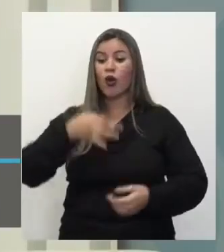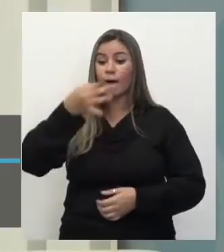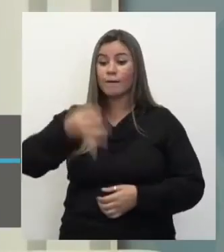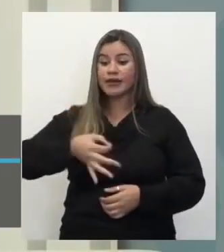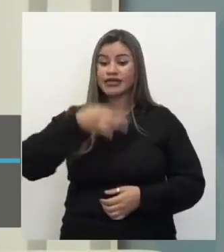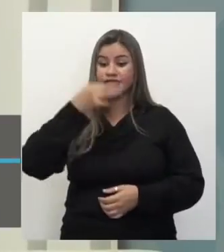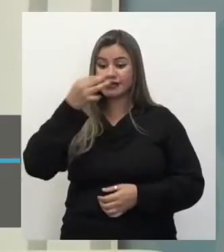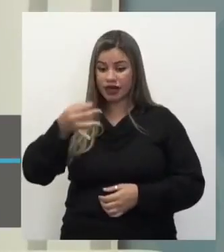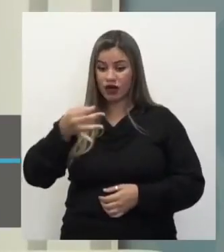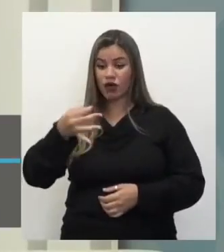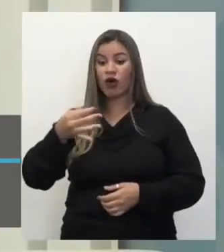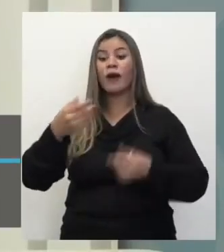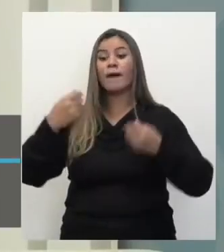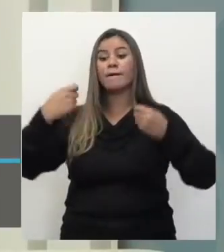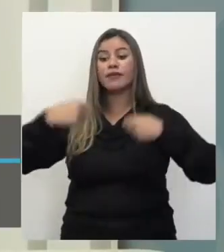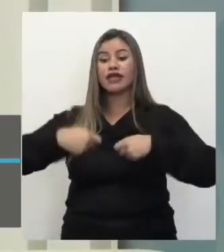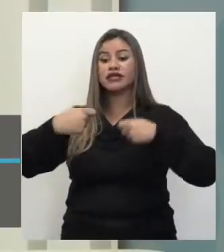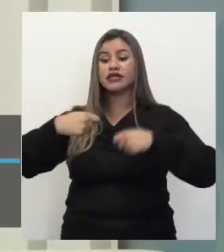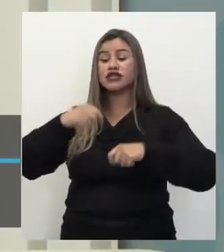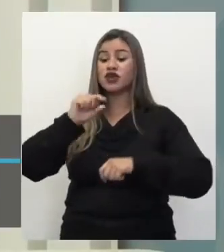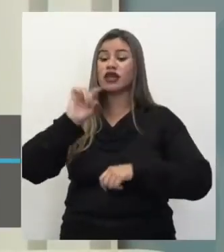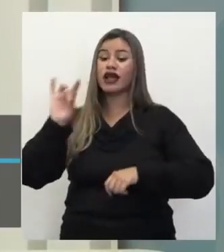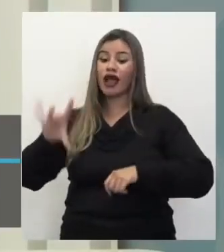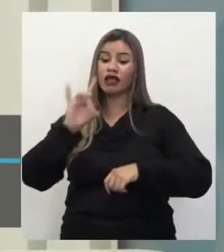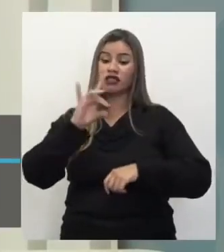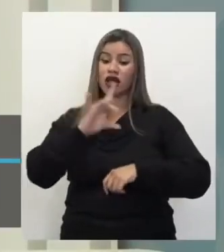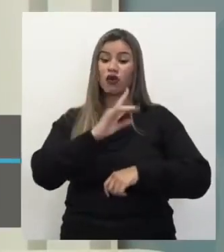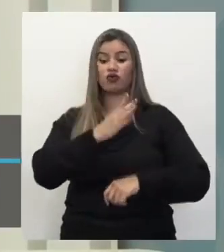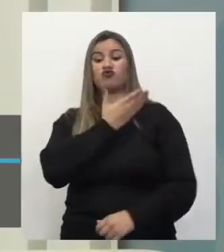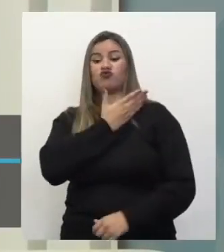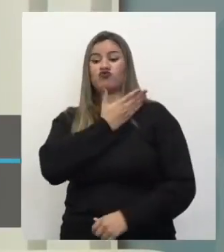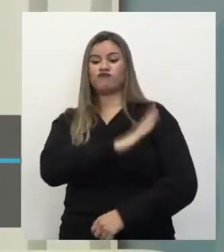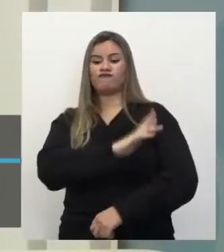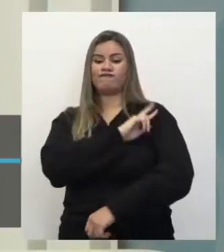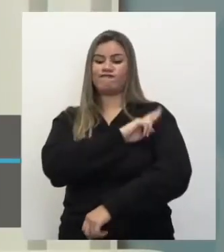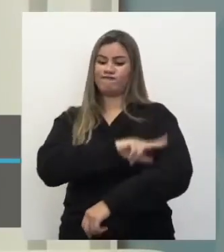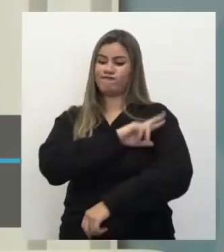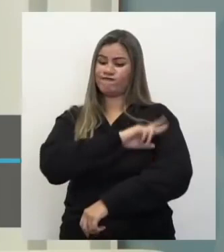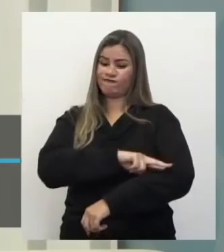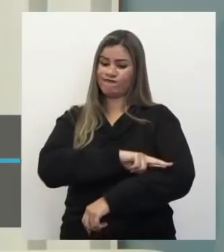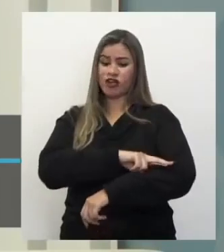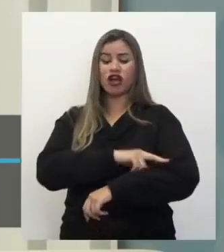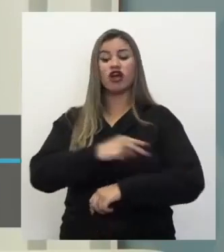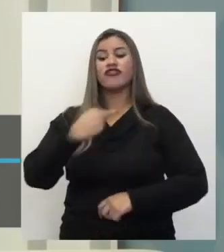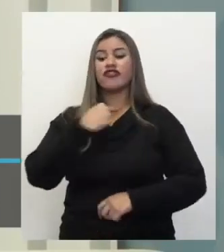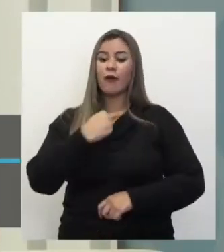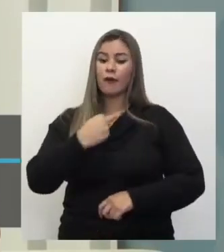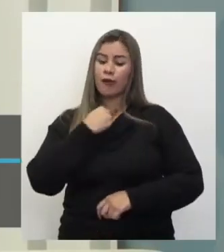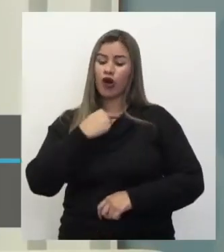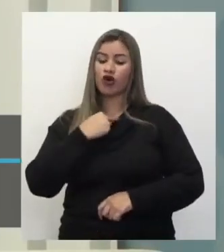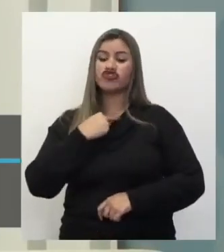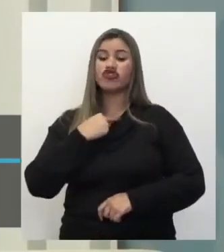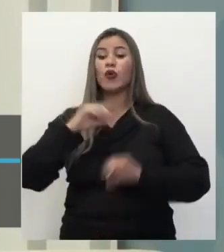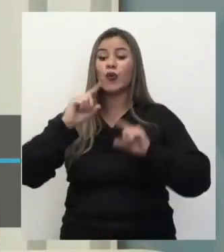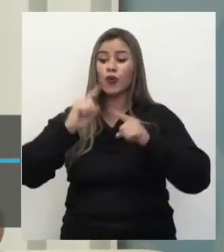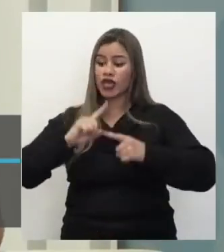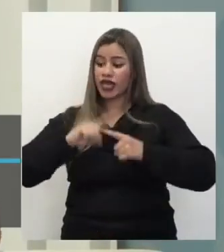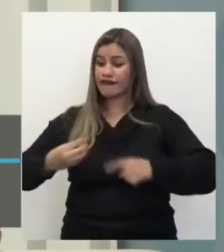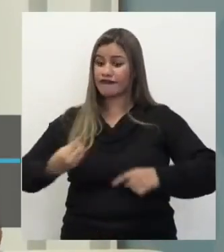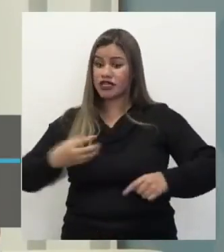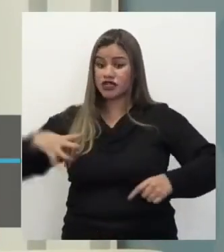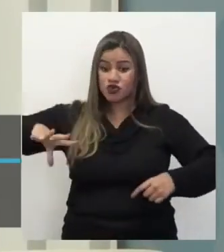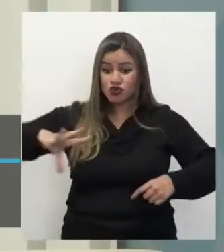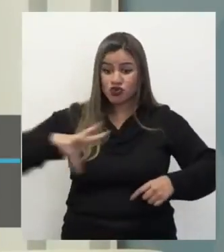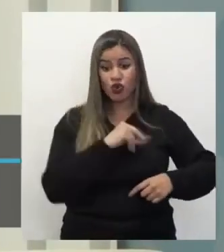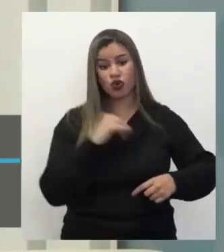que não sejamos racistas. Não sejamos racistas e claro que nos importamos com todas as vidas. Eu acredito que a maioria das pessoas, a grande maioria das pessoas no